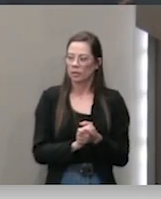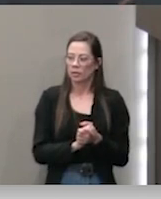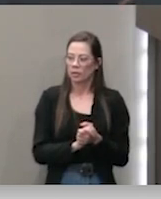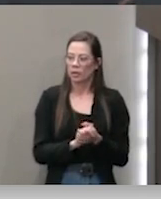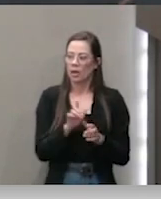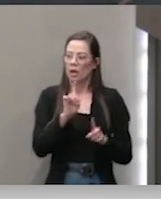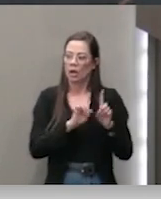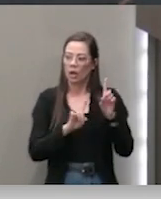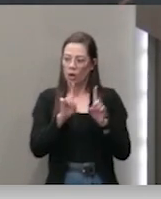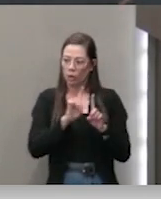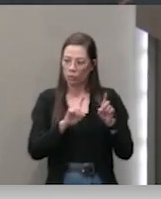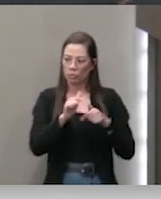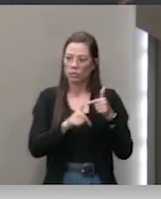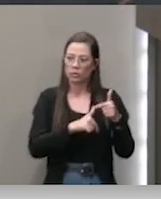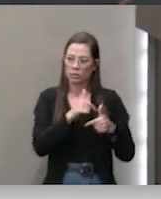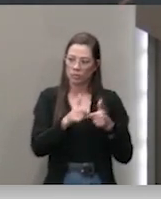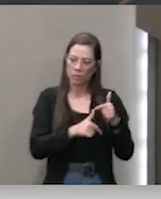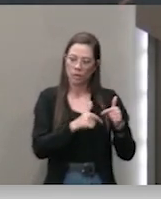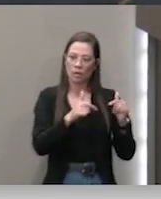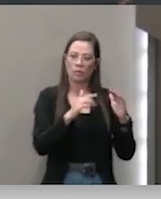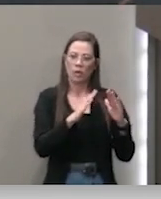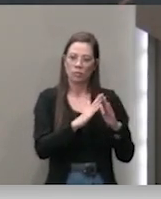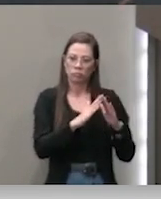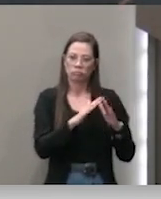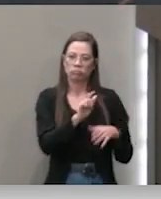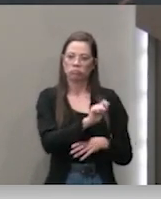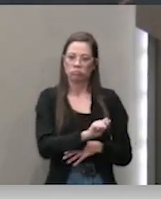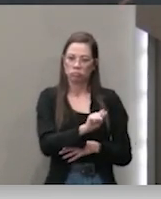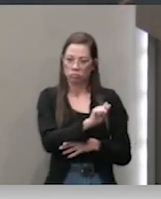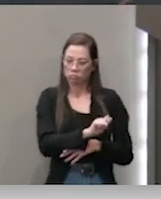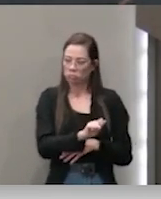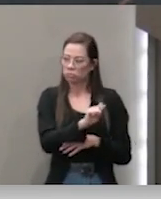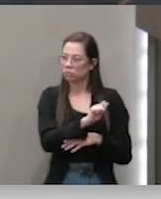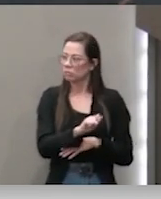Câmara aí, representando a cidade de Passo Fundo, debatendo. Edson também,